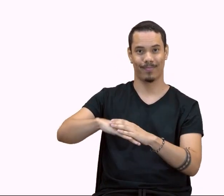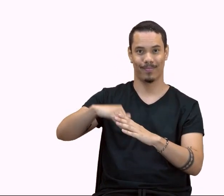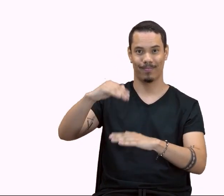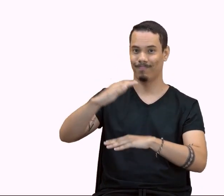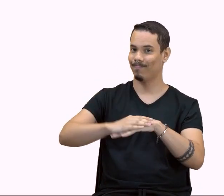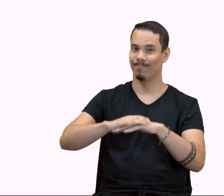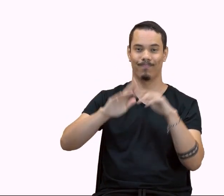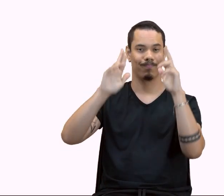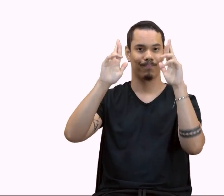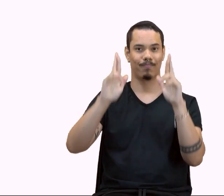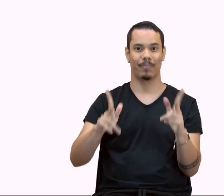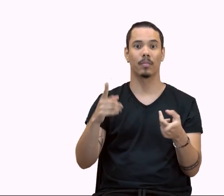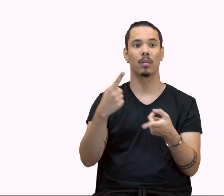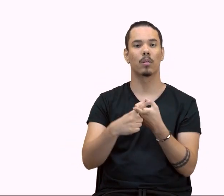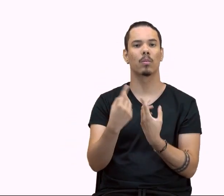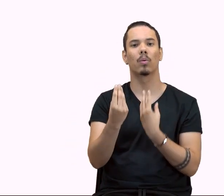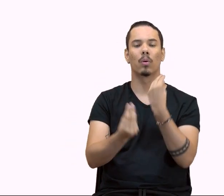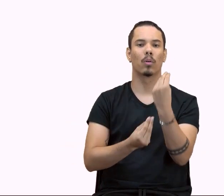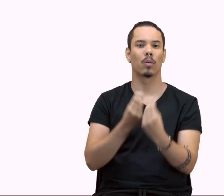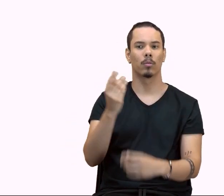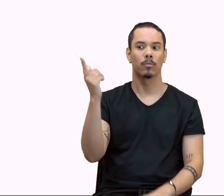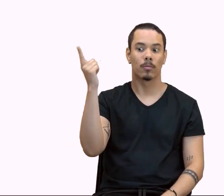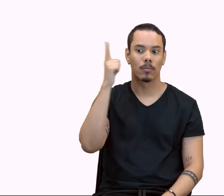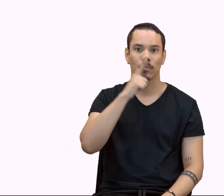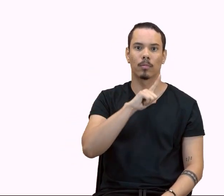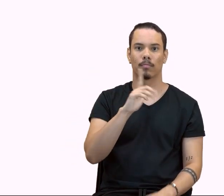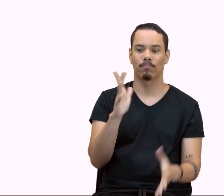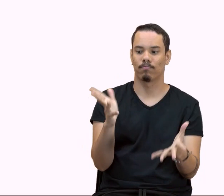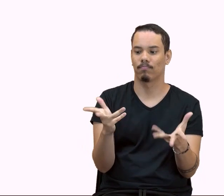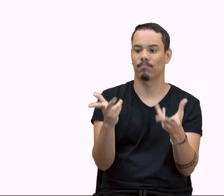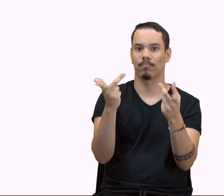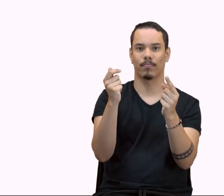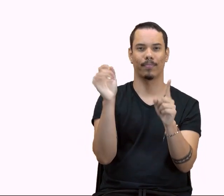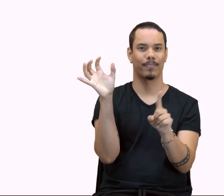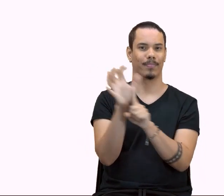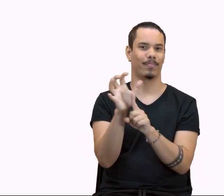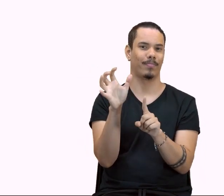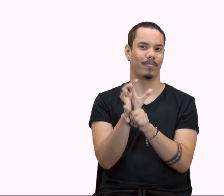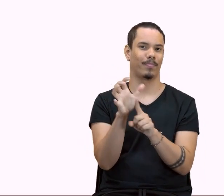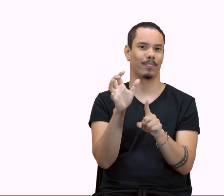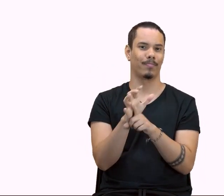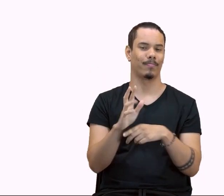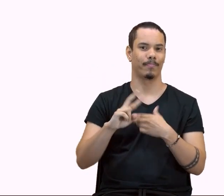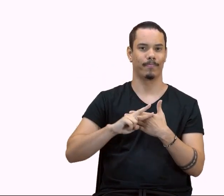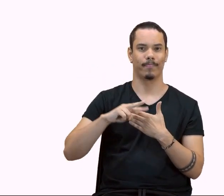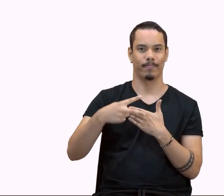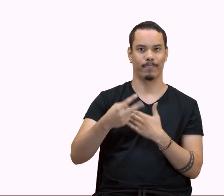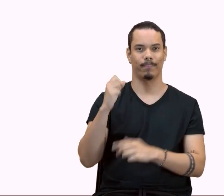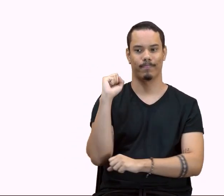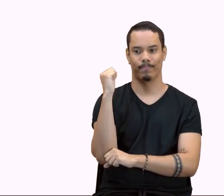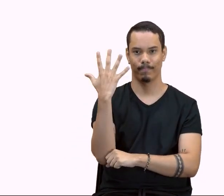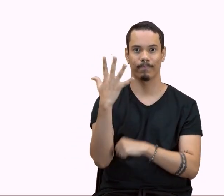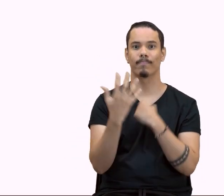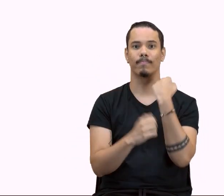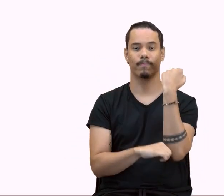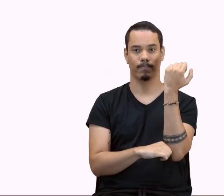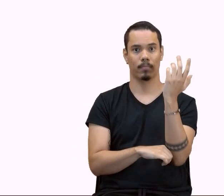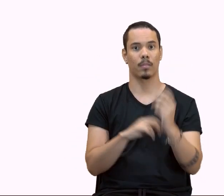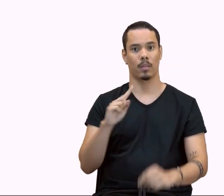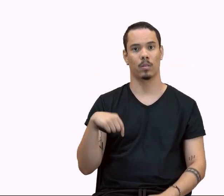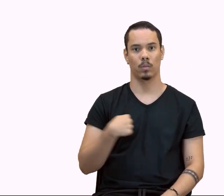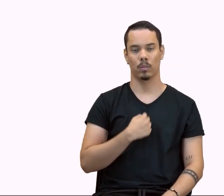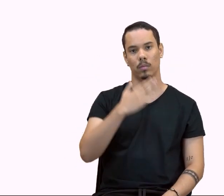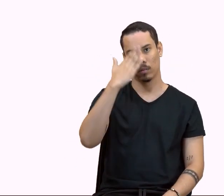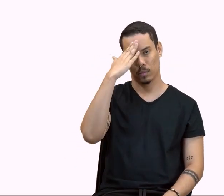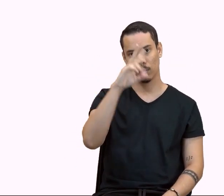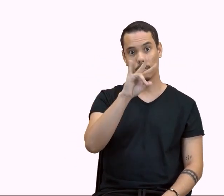foi saber como é que se deu e como foi de fato o impacto ambiental aqui. Sim. Né? Que a gente sabe e a gente vai entender